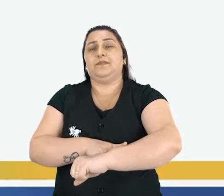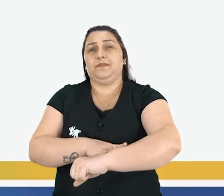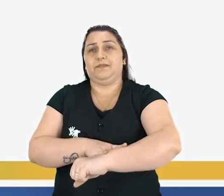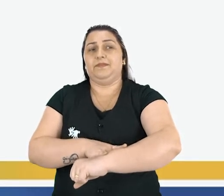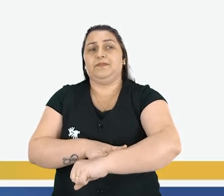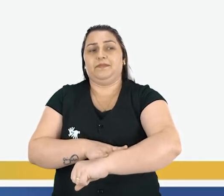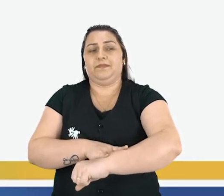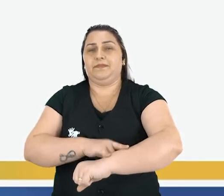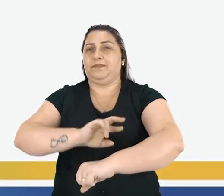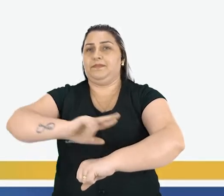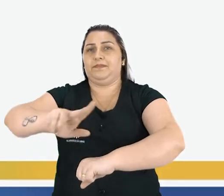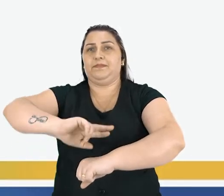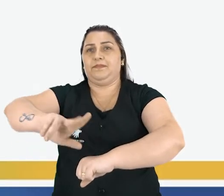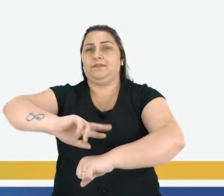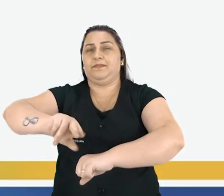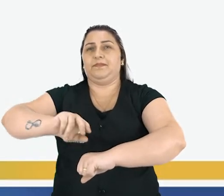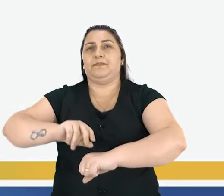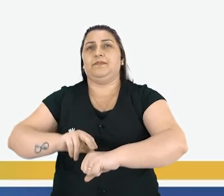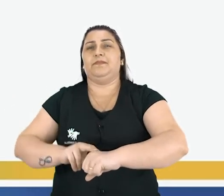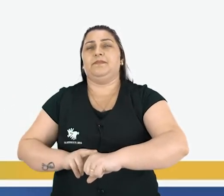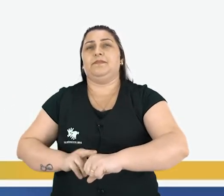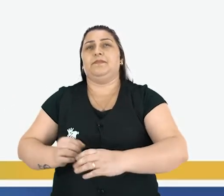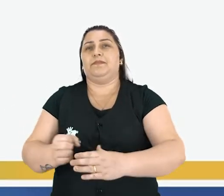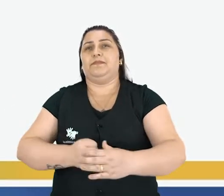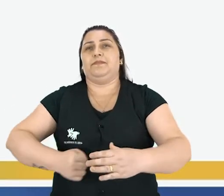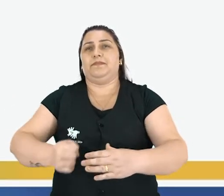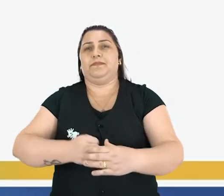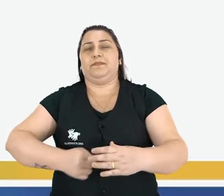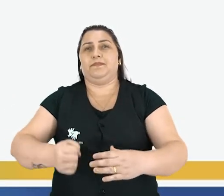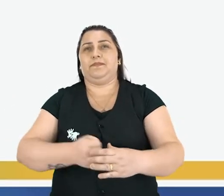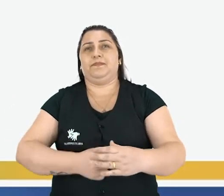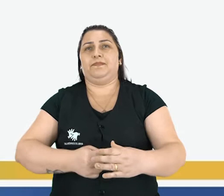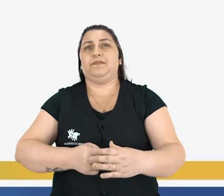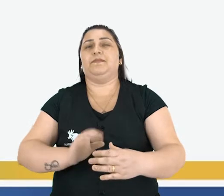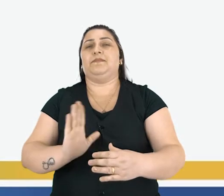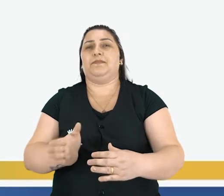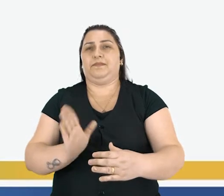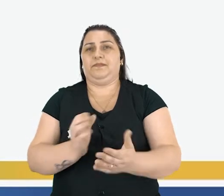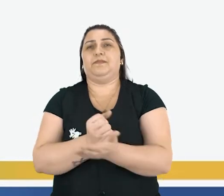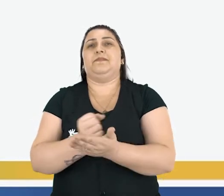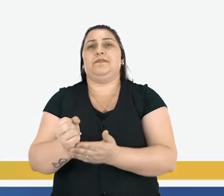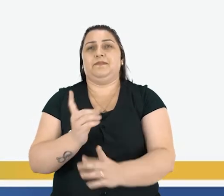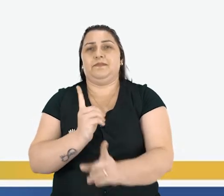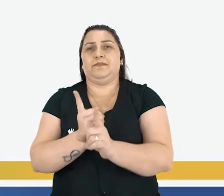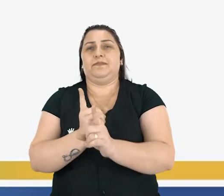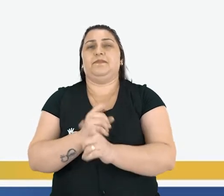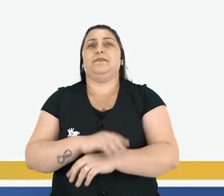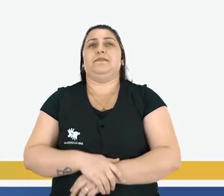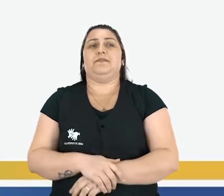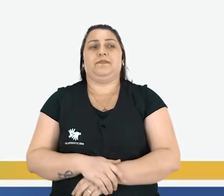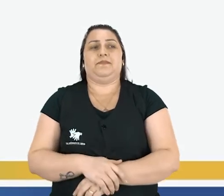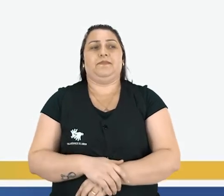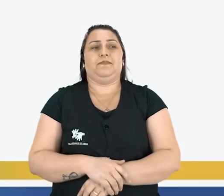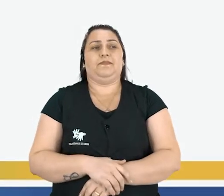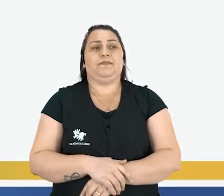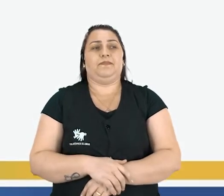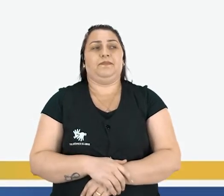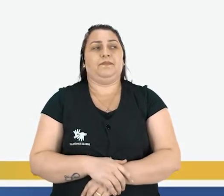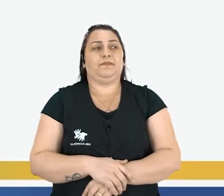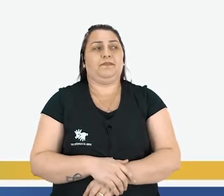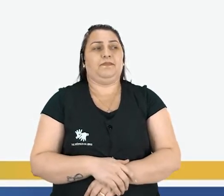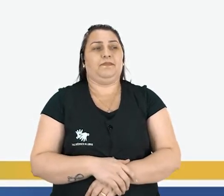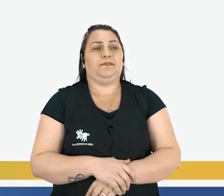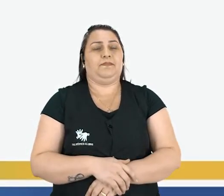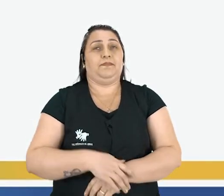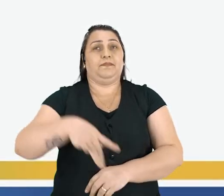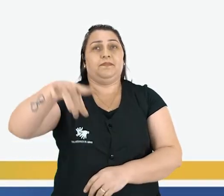a sala de aula então não é tem a cantina que a segunda palavra essa já nós já Encontramos então não é esta